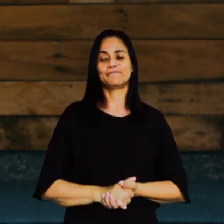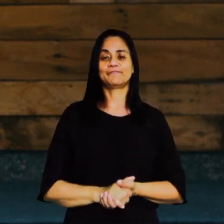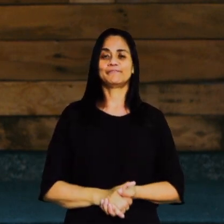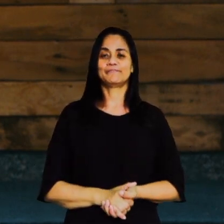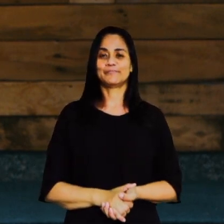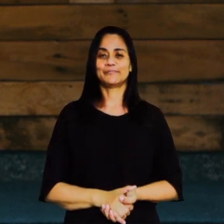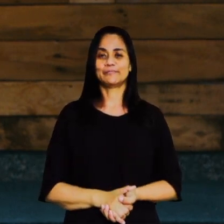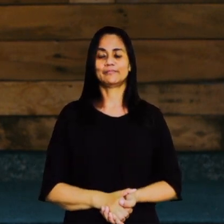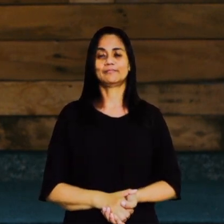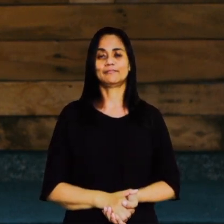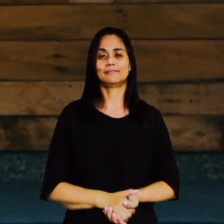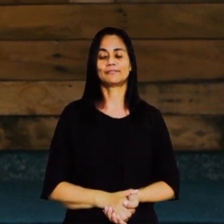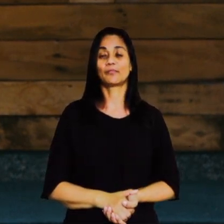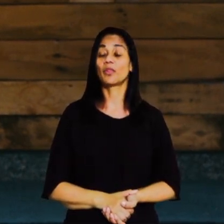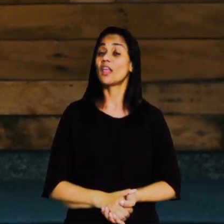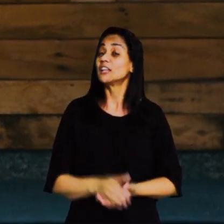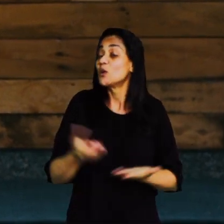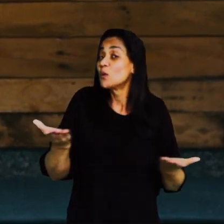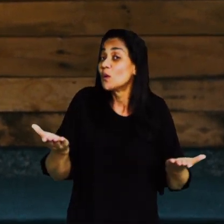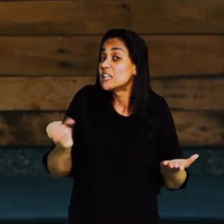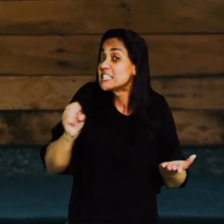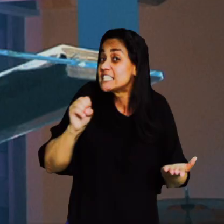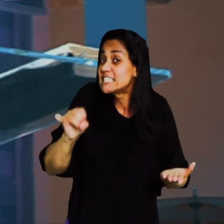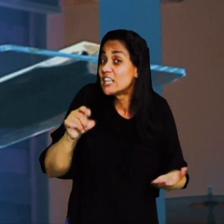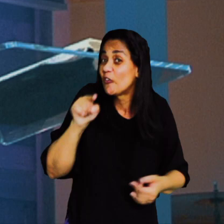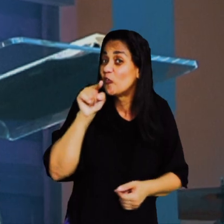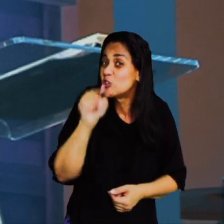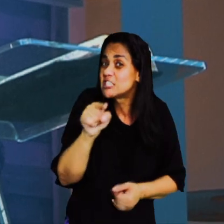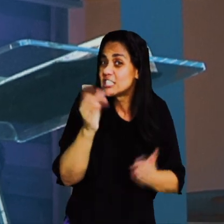E se você não se movimentar,